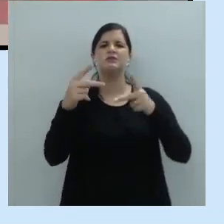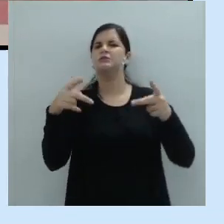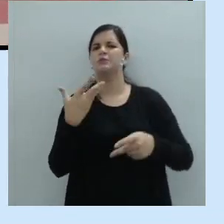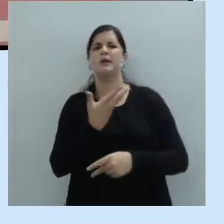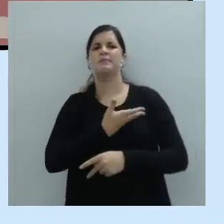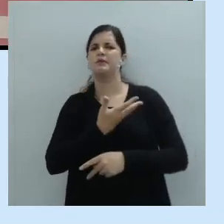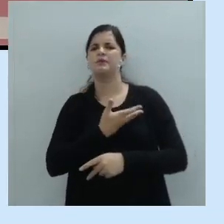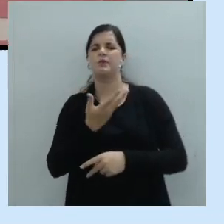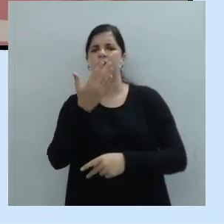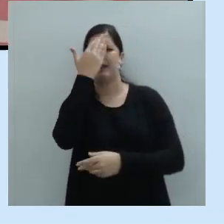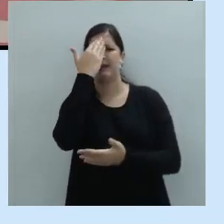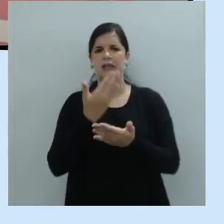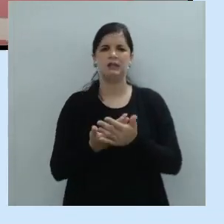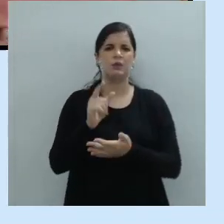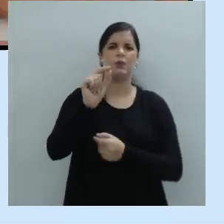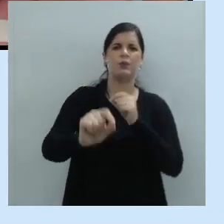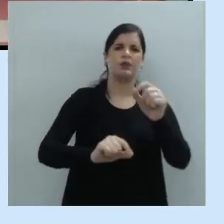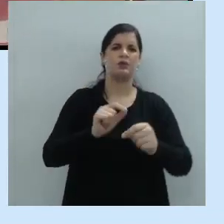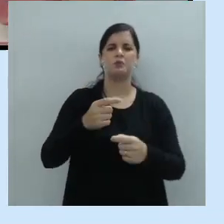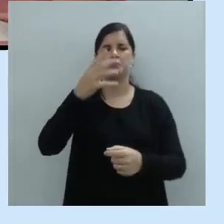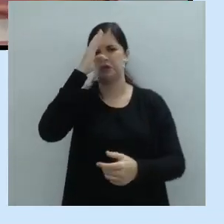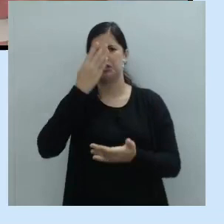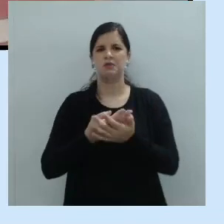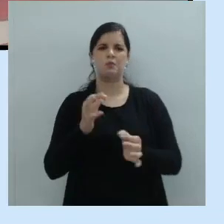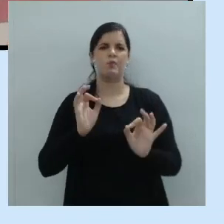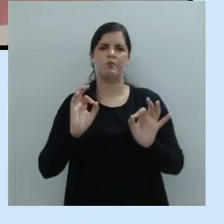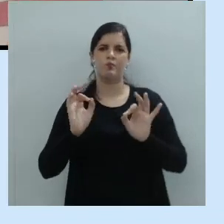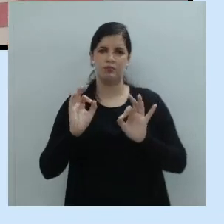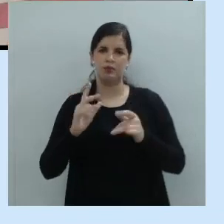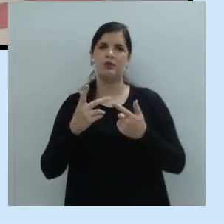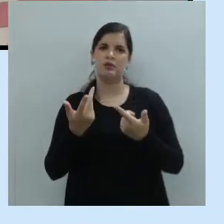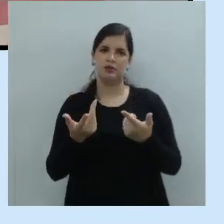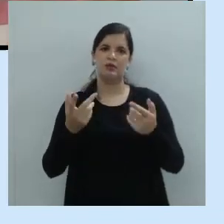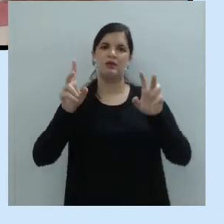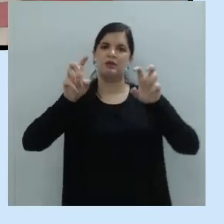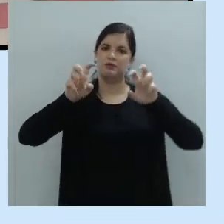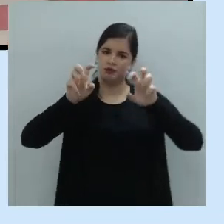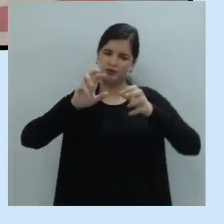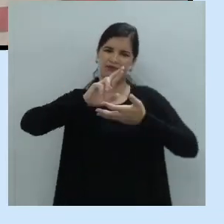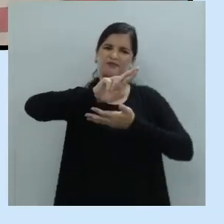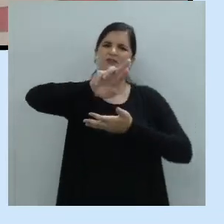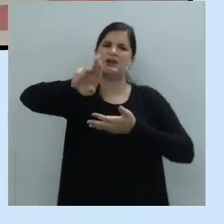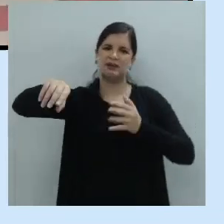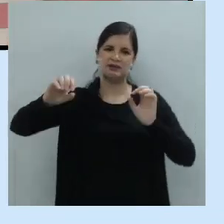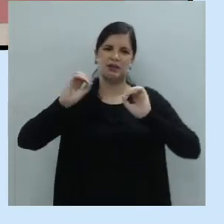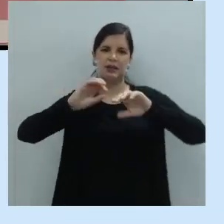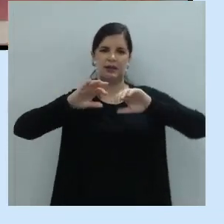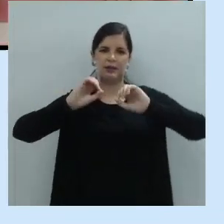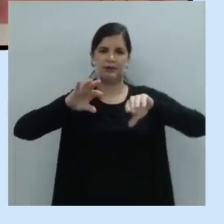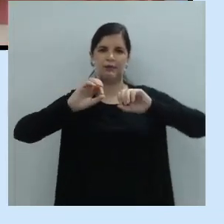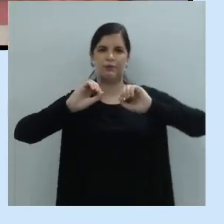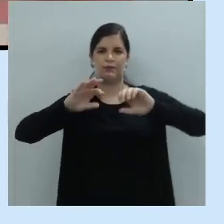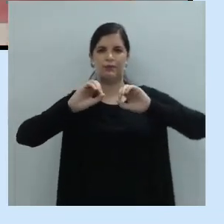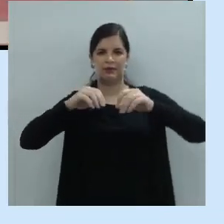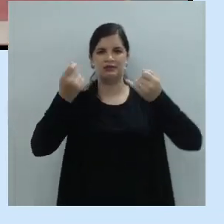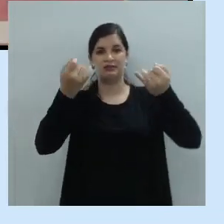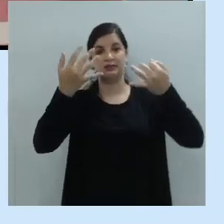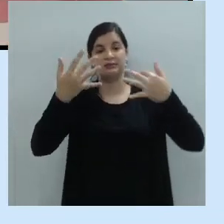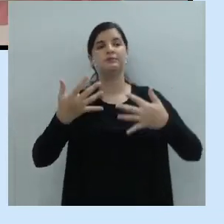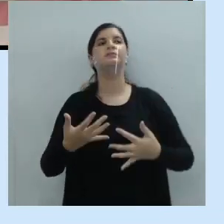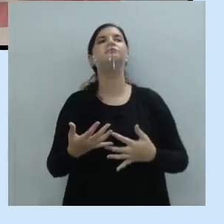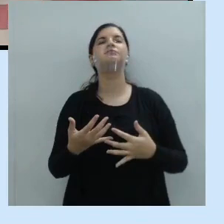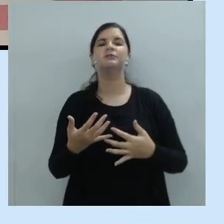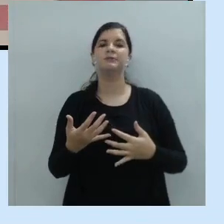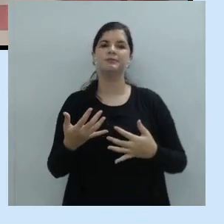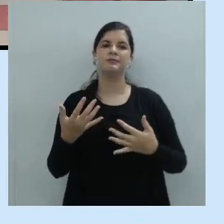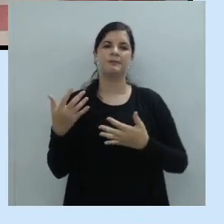crê ou não crê? Lembrem-se que em nosso componente aqui, várias aulas, tentei mostrar a vocês justamente